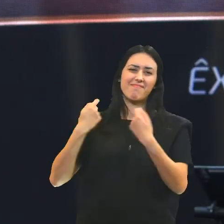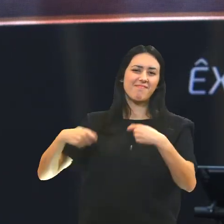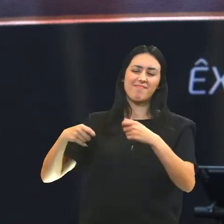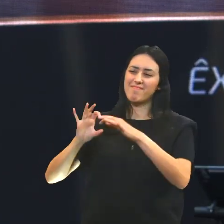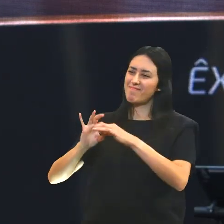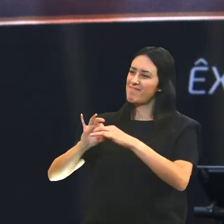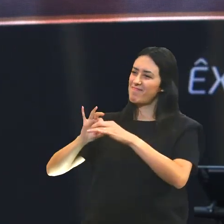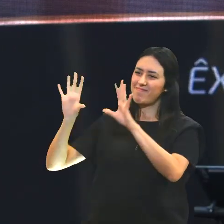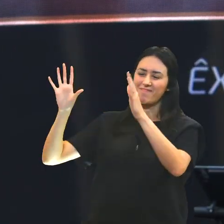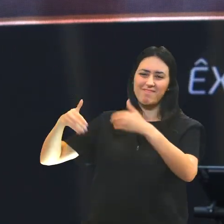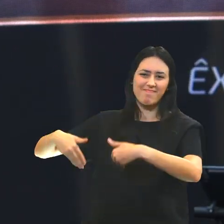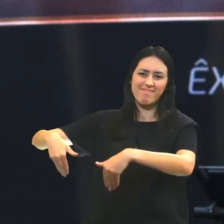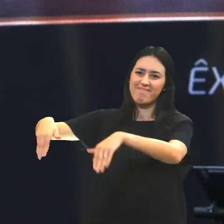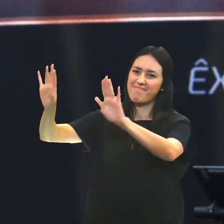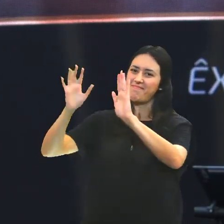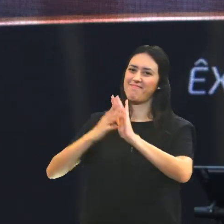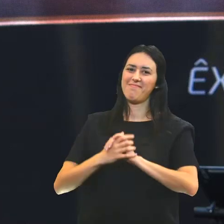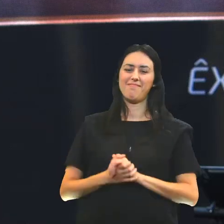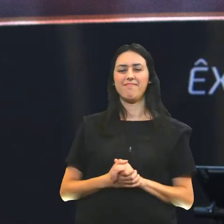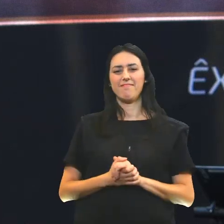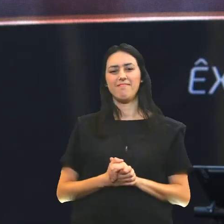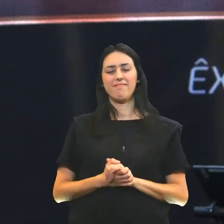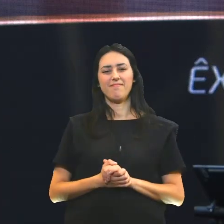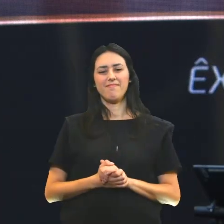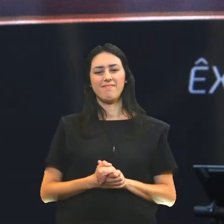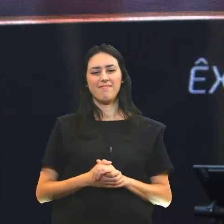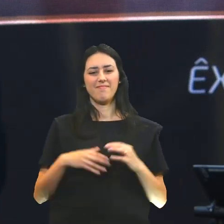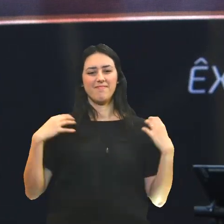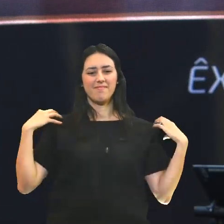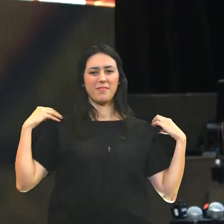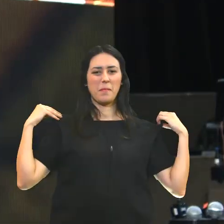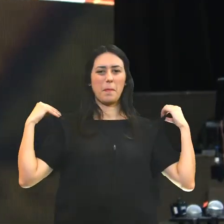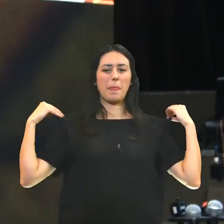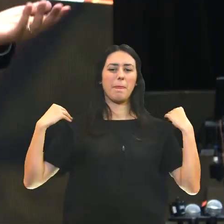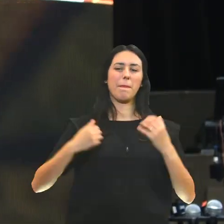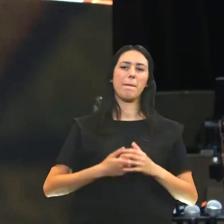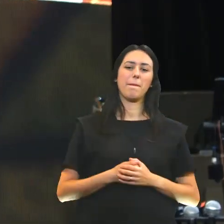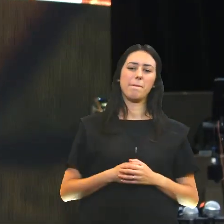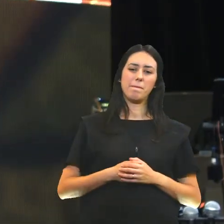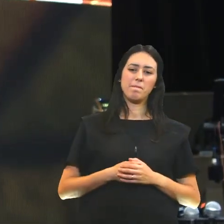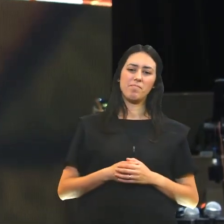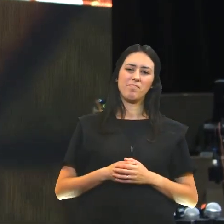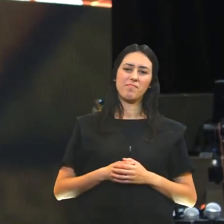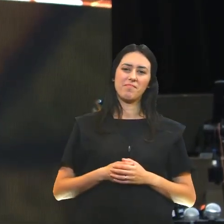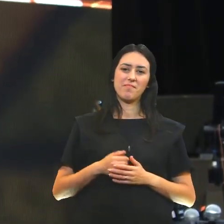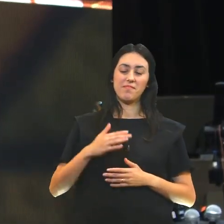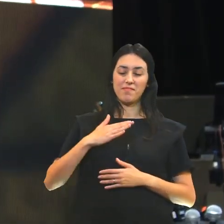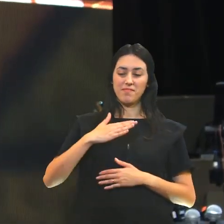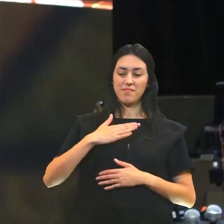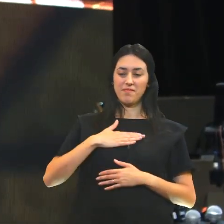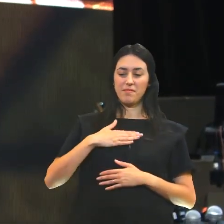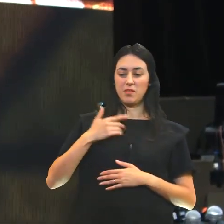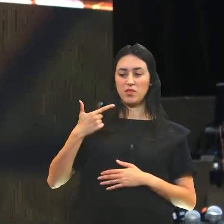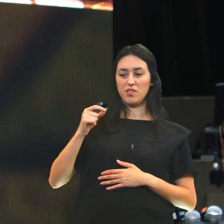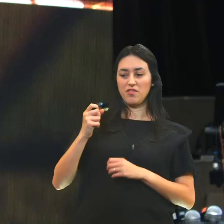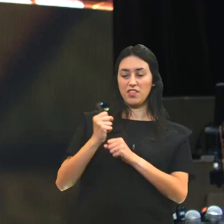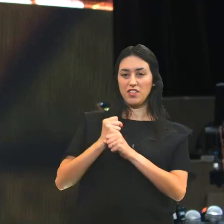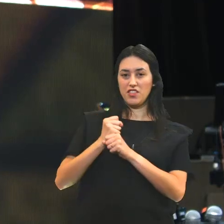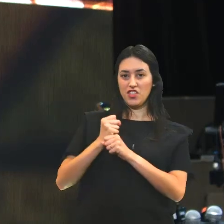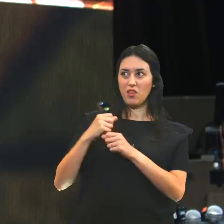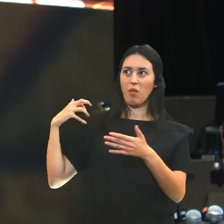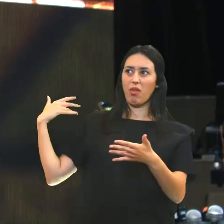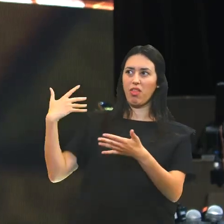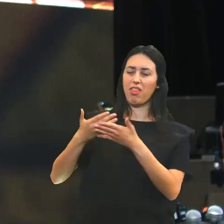ir, colocá-los nas águas. Bem, os meus 20 anos já passaram. E o ano passado, um